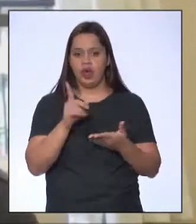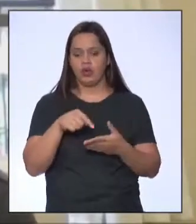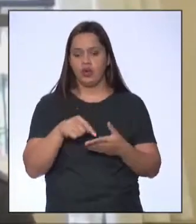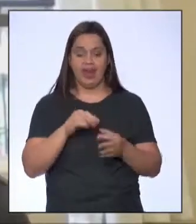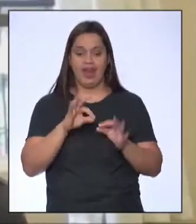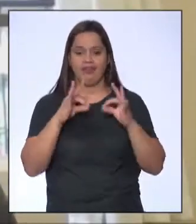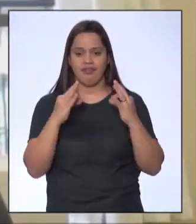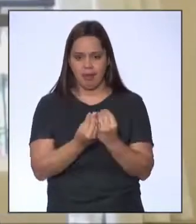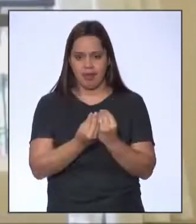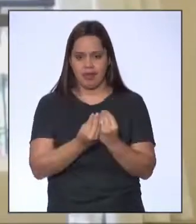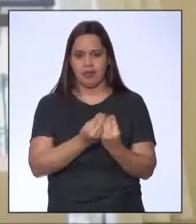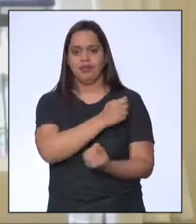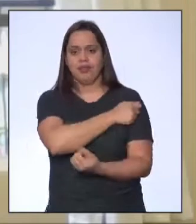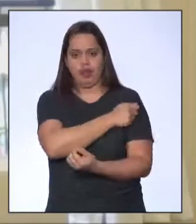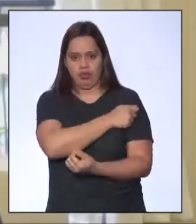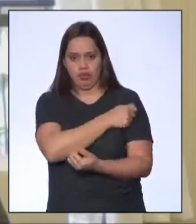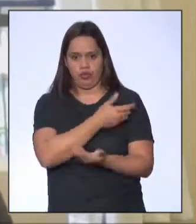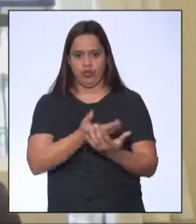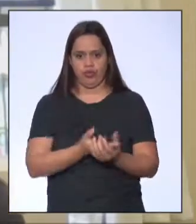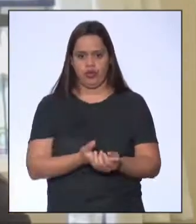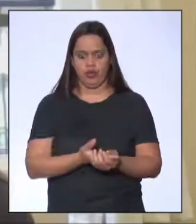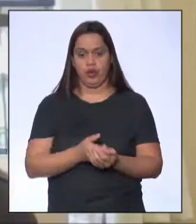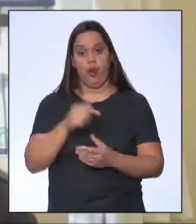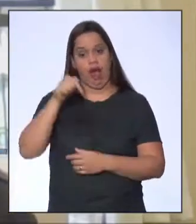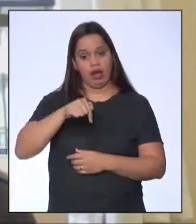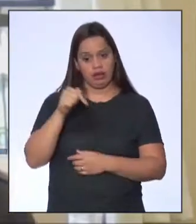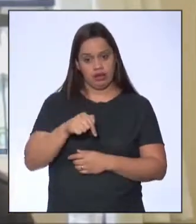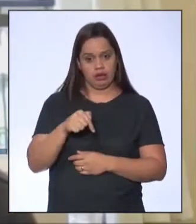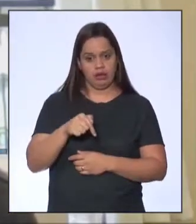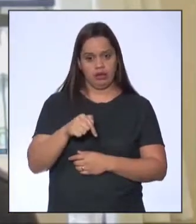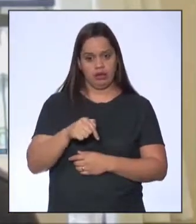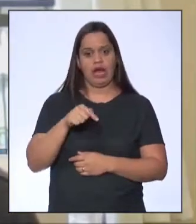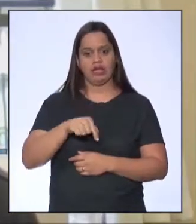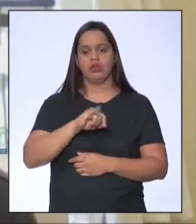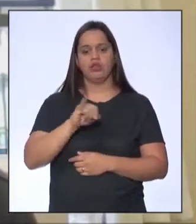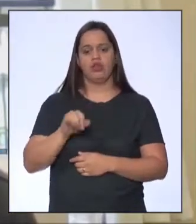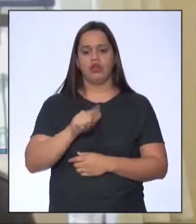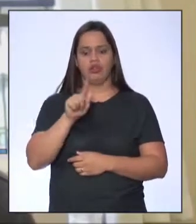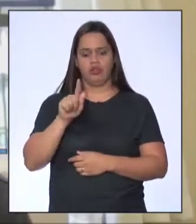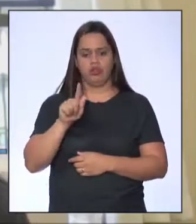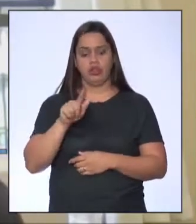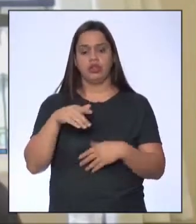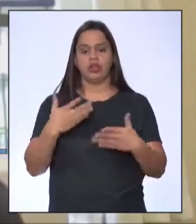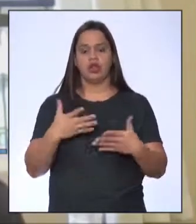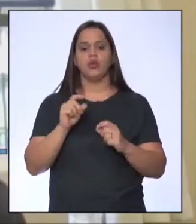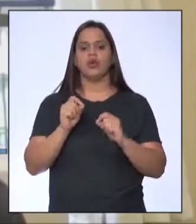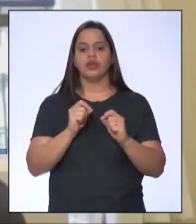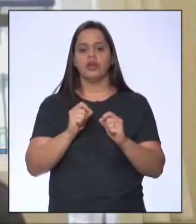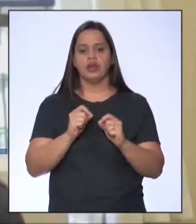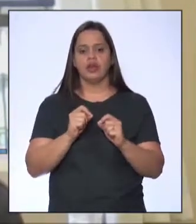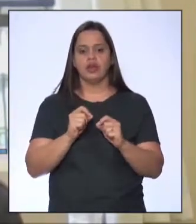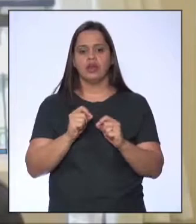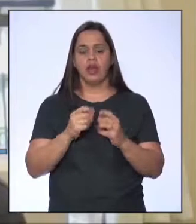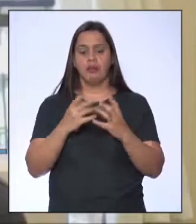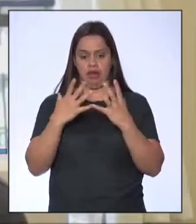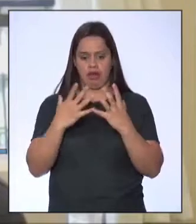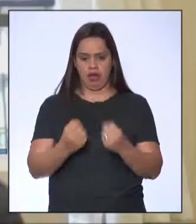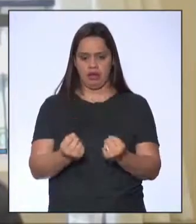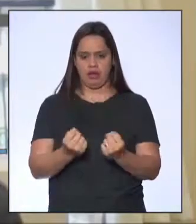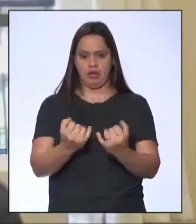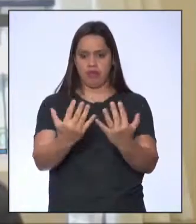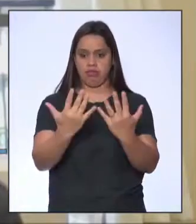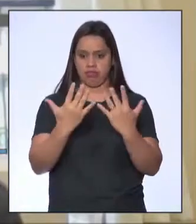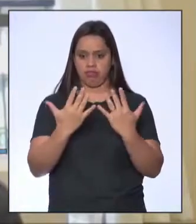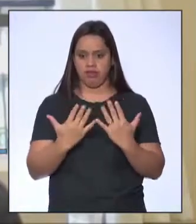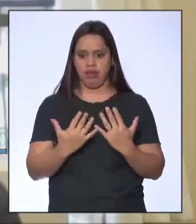família, aqui. Pelo menos na instituição do JG. O acolhimento ele vai ter que ser muito gradual. Então,